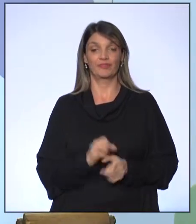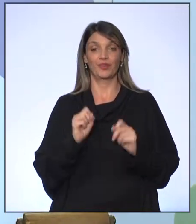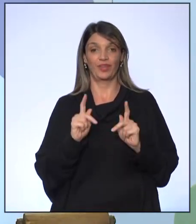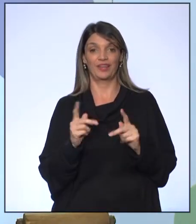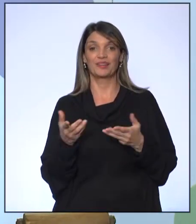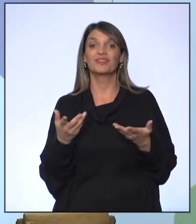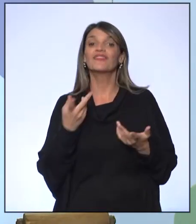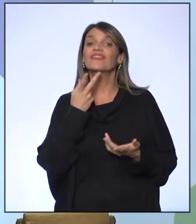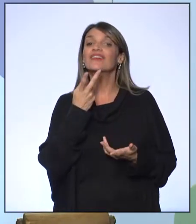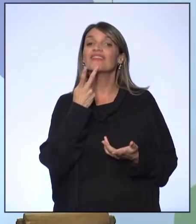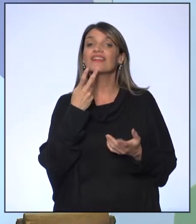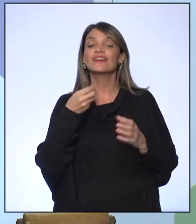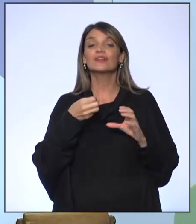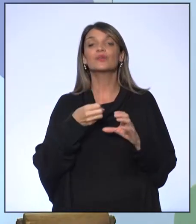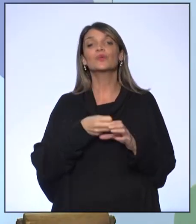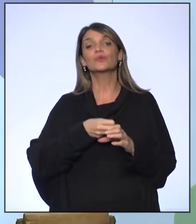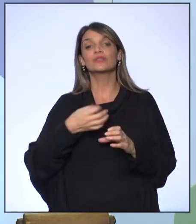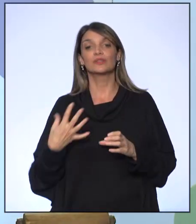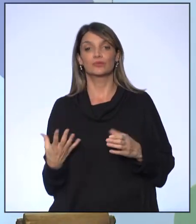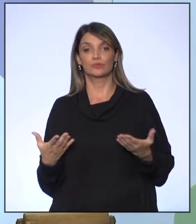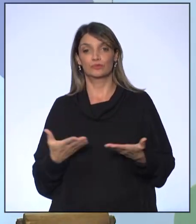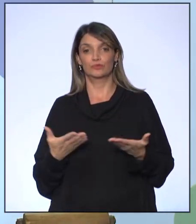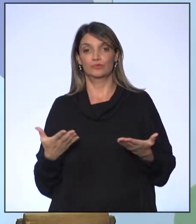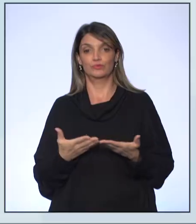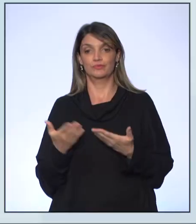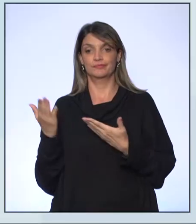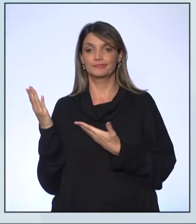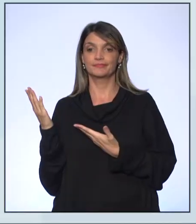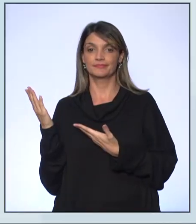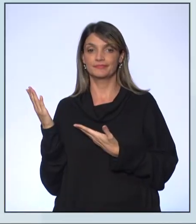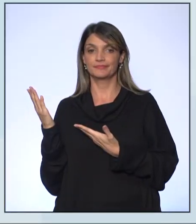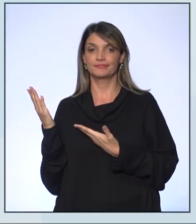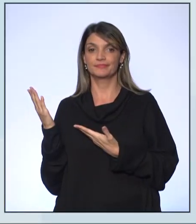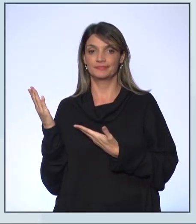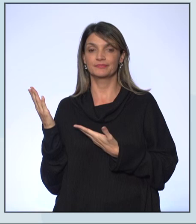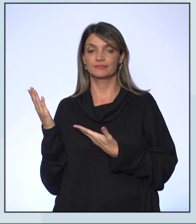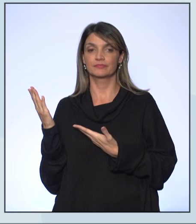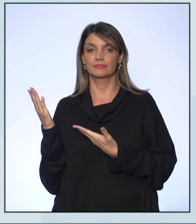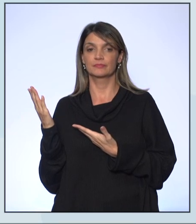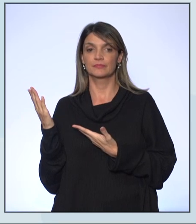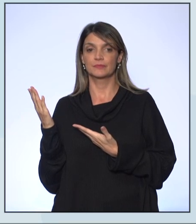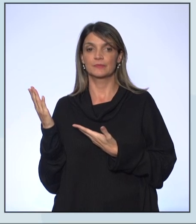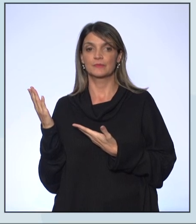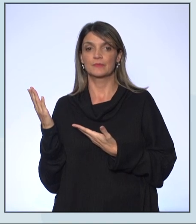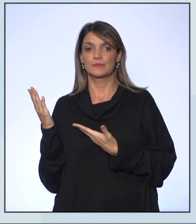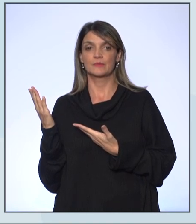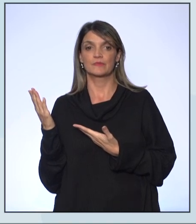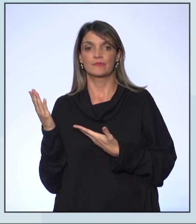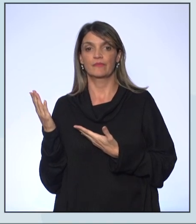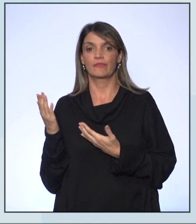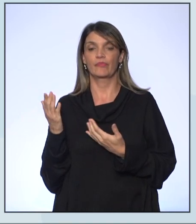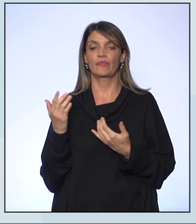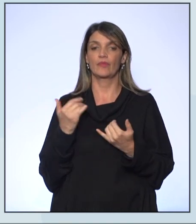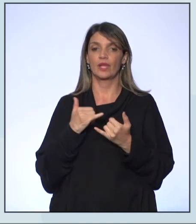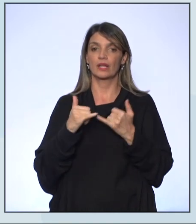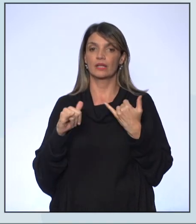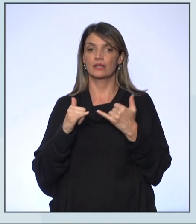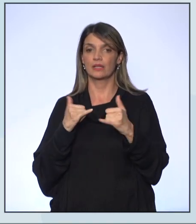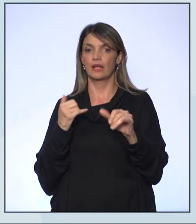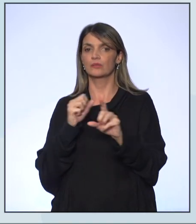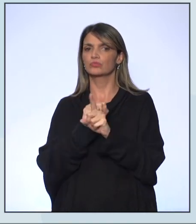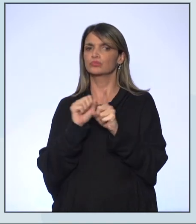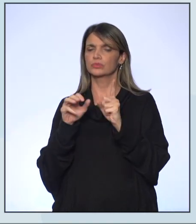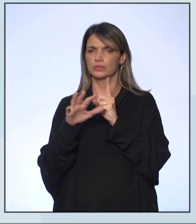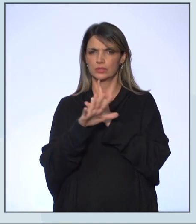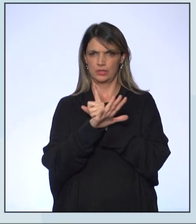um pouquinho sobre o conteúdo da aula de hoje. Ó, veja nesse slide aí que tem uma síntese da aula. Olha, então o assunto eletricidade e